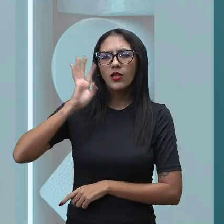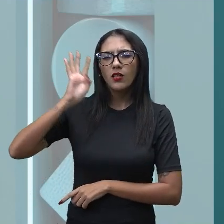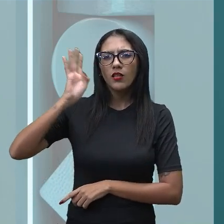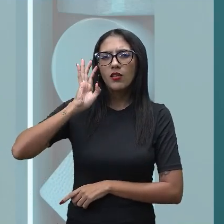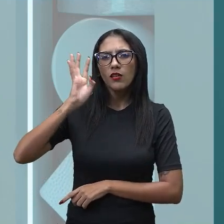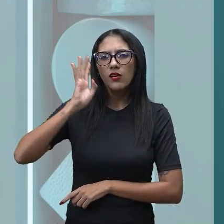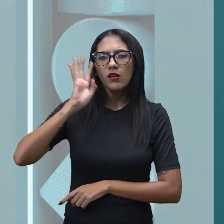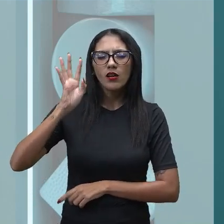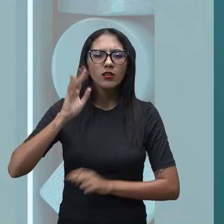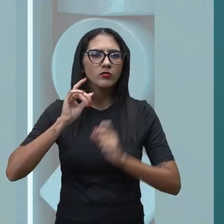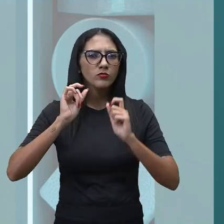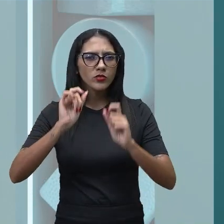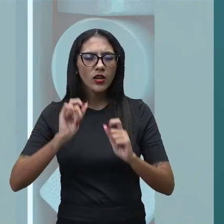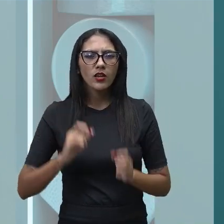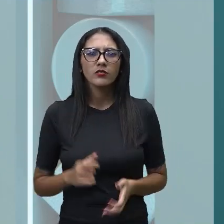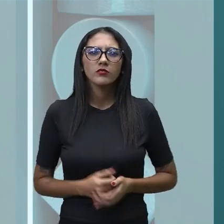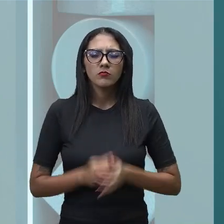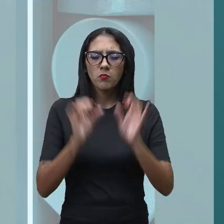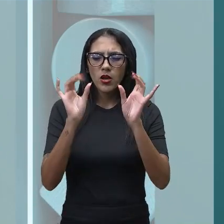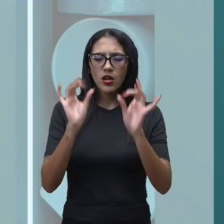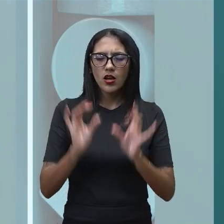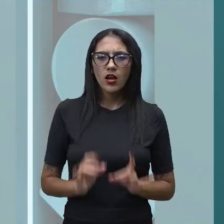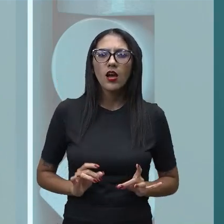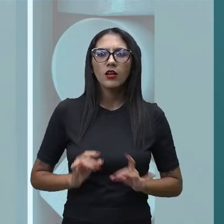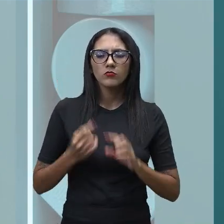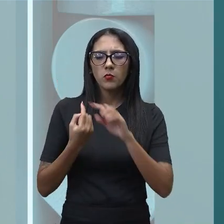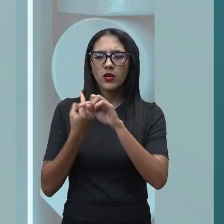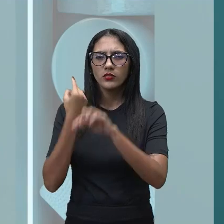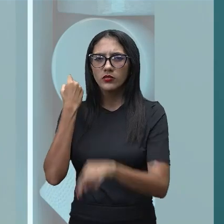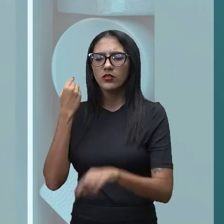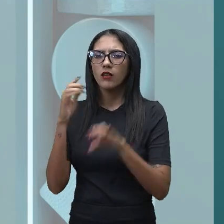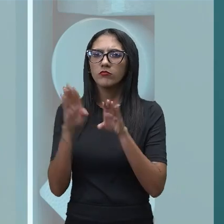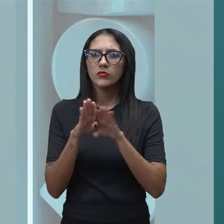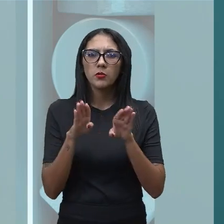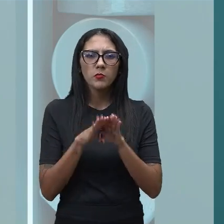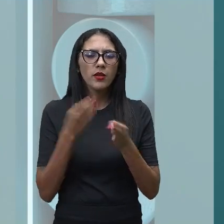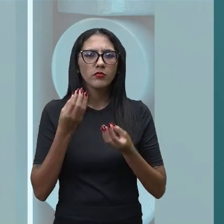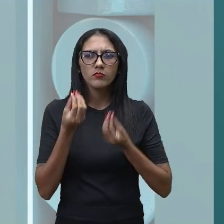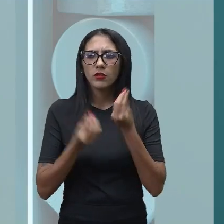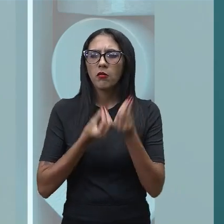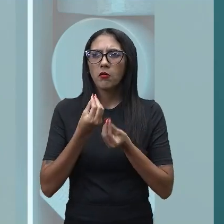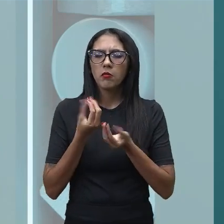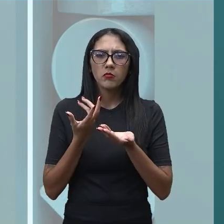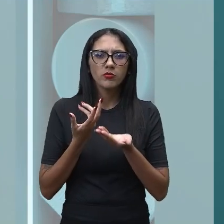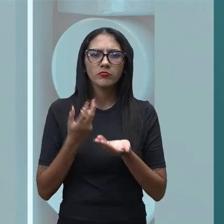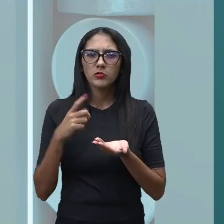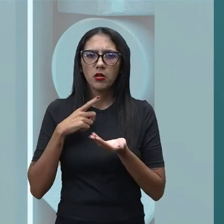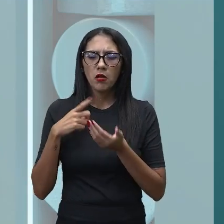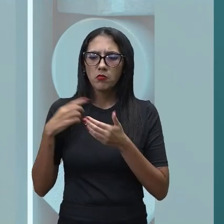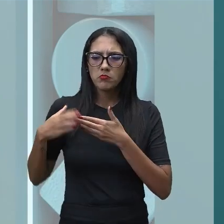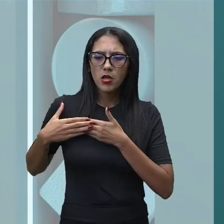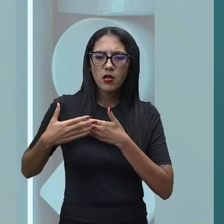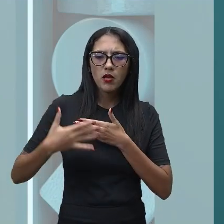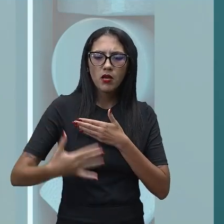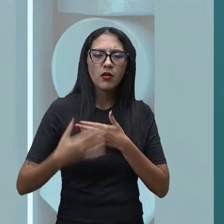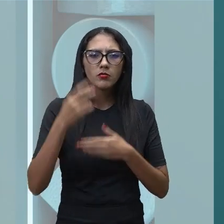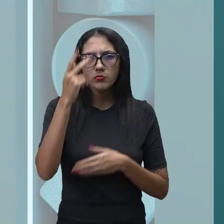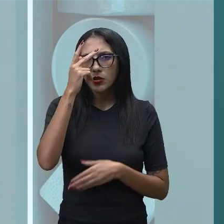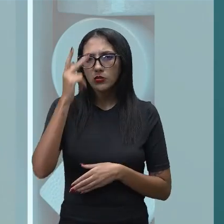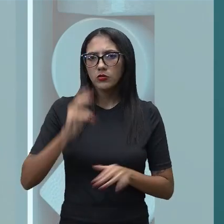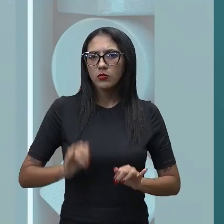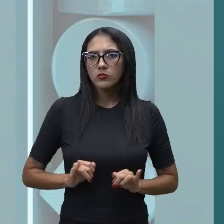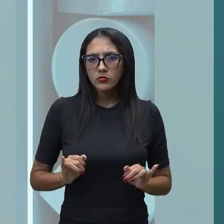de um passado e também sobre os sacrifícios que foram feitos para que essa glória fosse alcançada. E a gente tem até